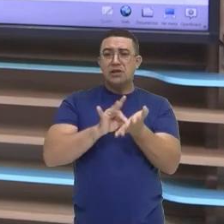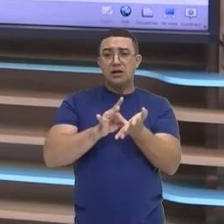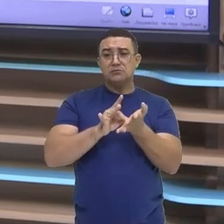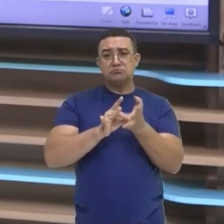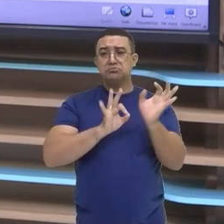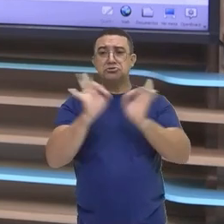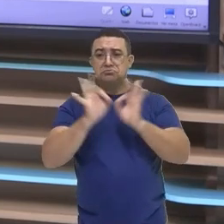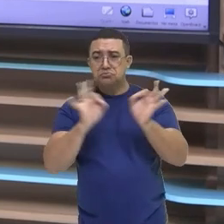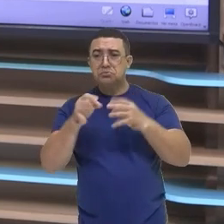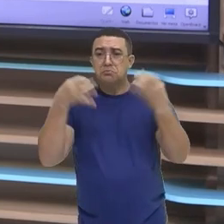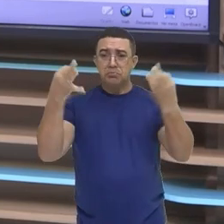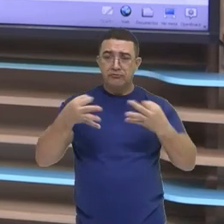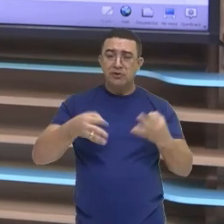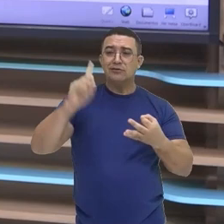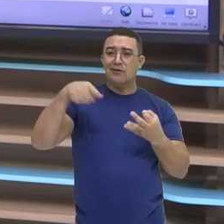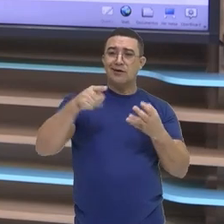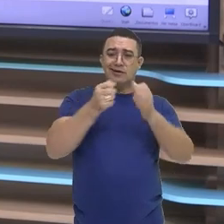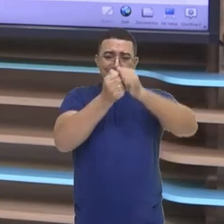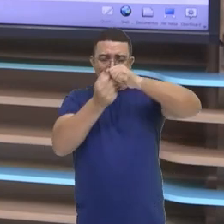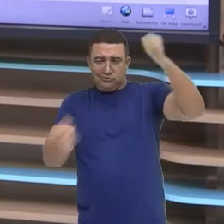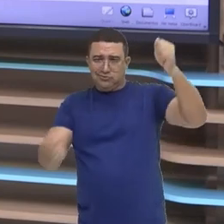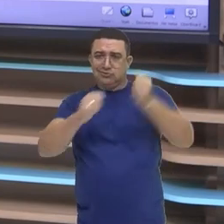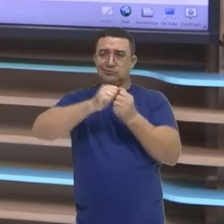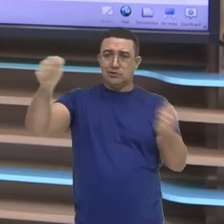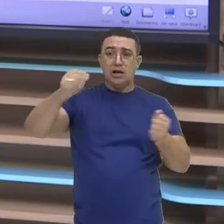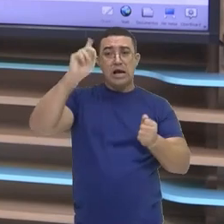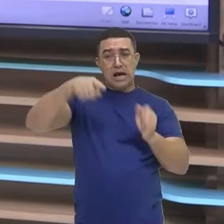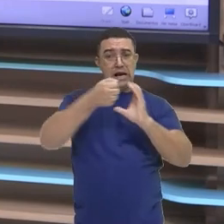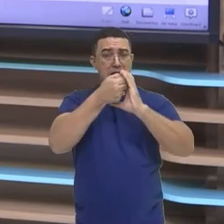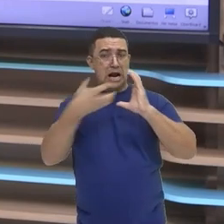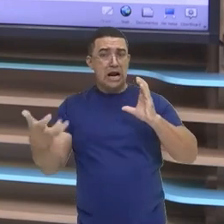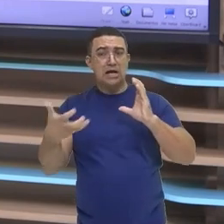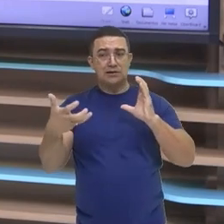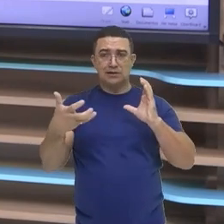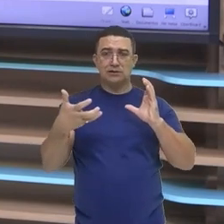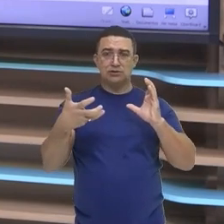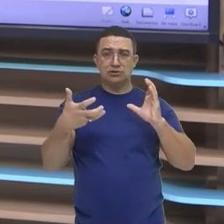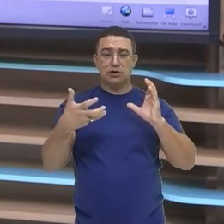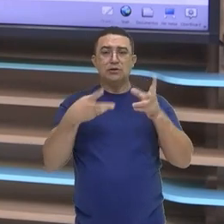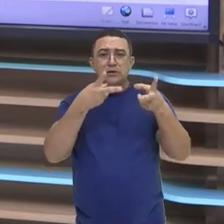justamente esse achatamento, né? Então, essa característica, quando você